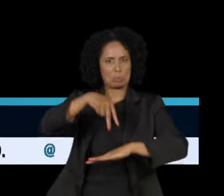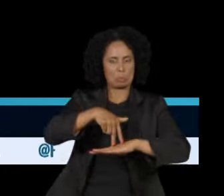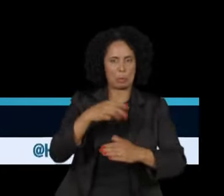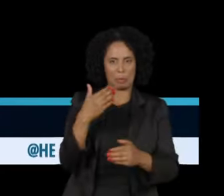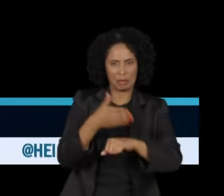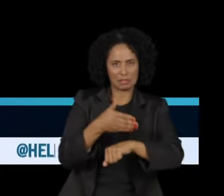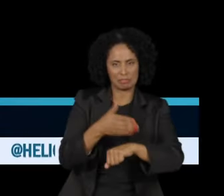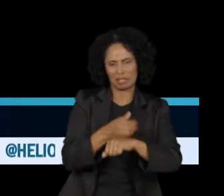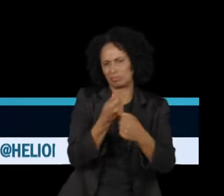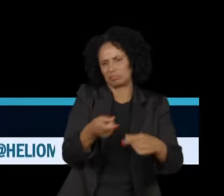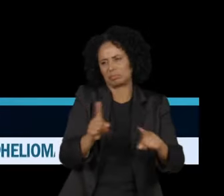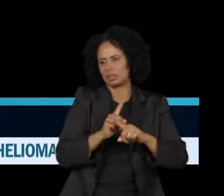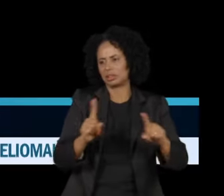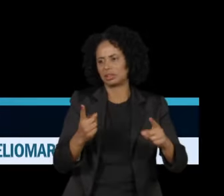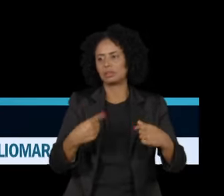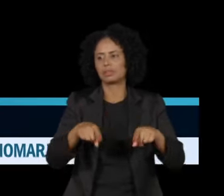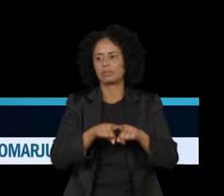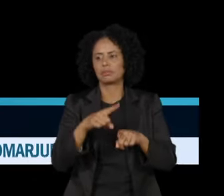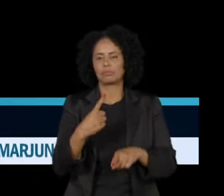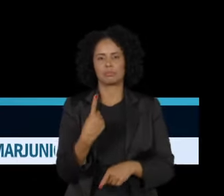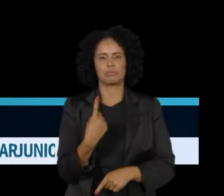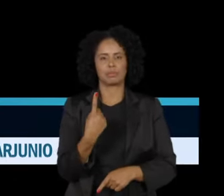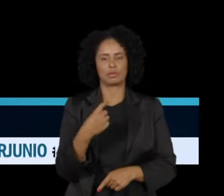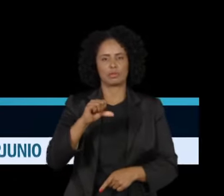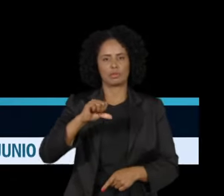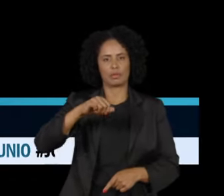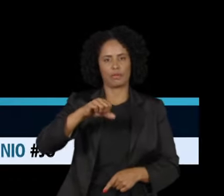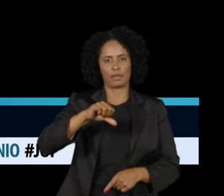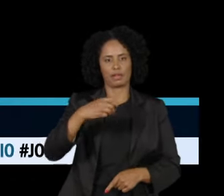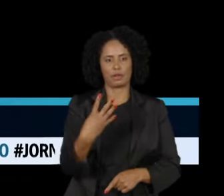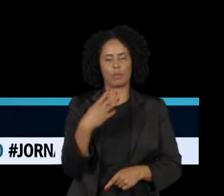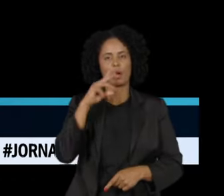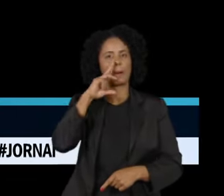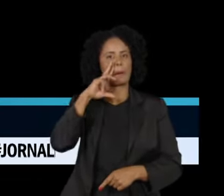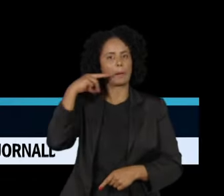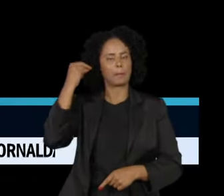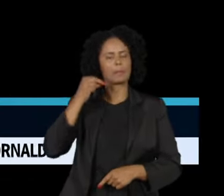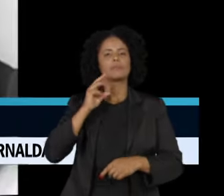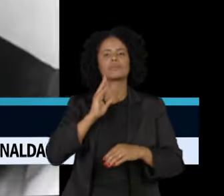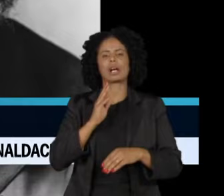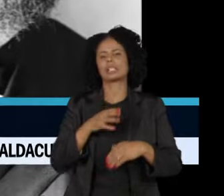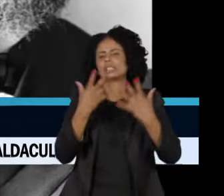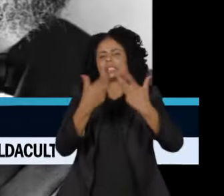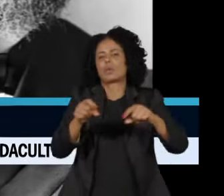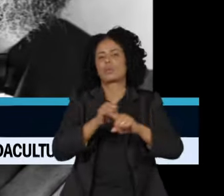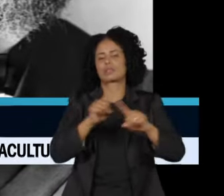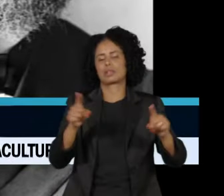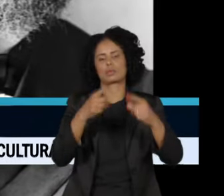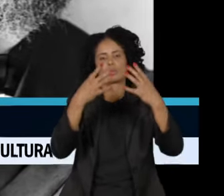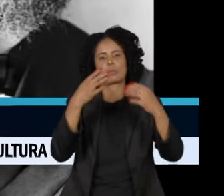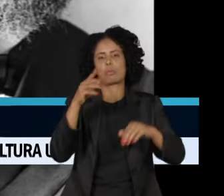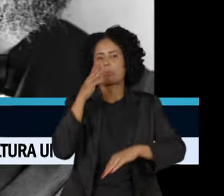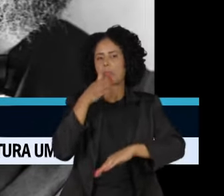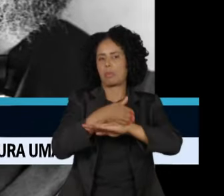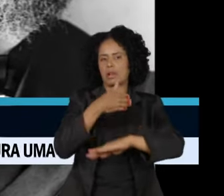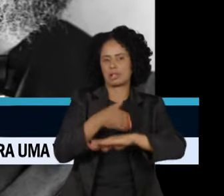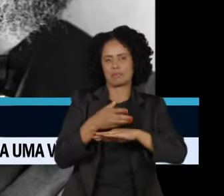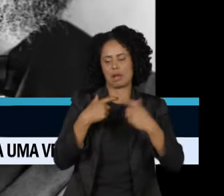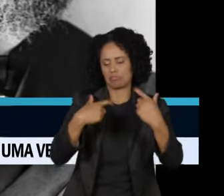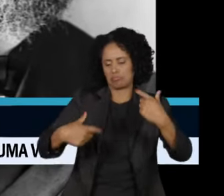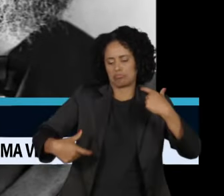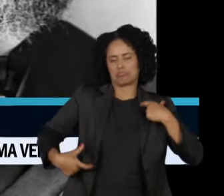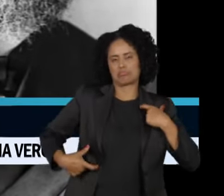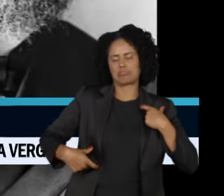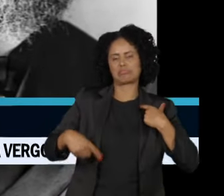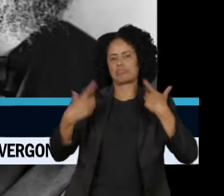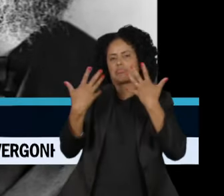Em 1894, Floriano Peixoto se recusou a participar da posse de Prudente de Moraes, porque era contra ter